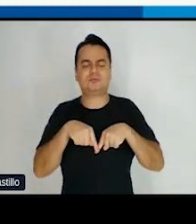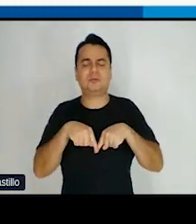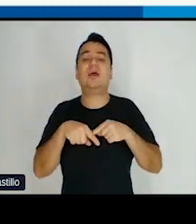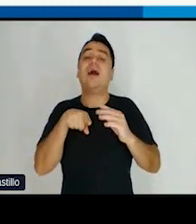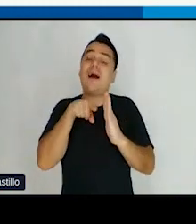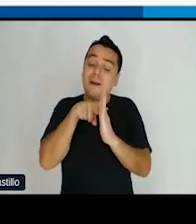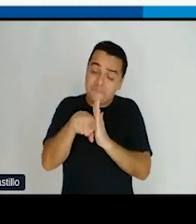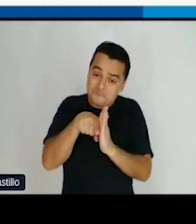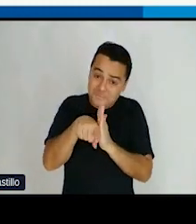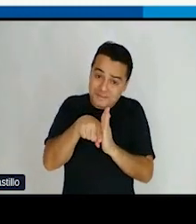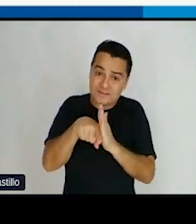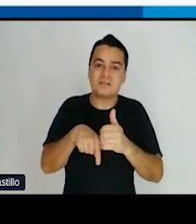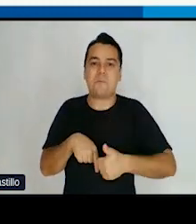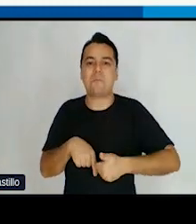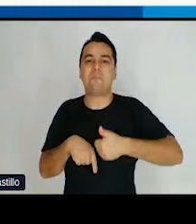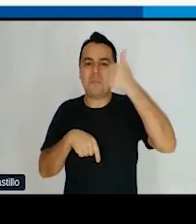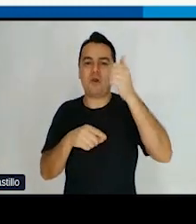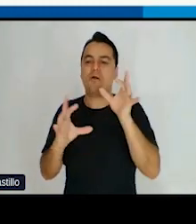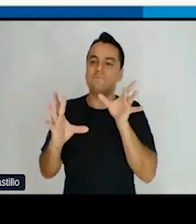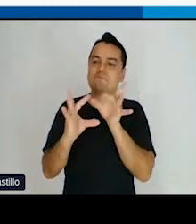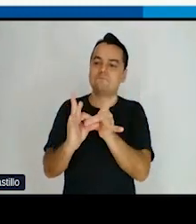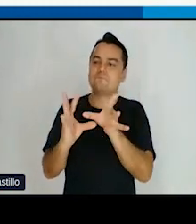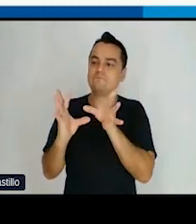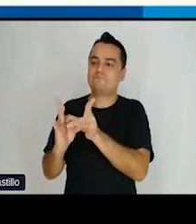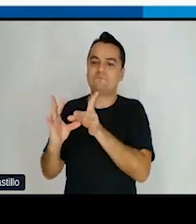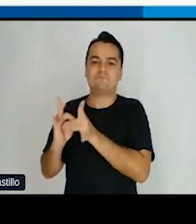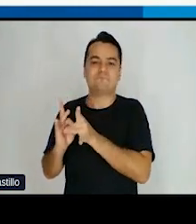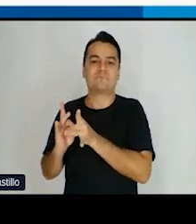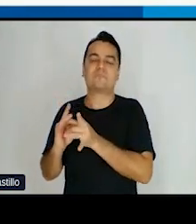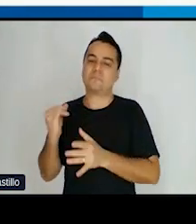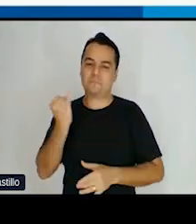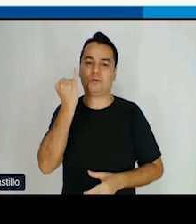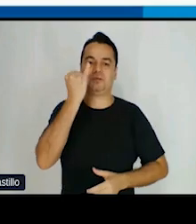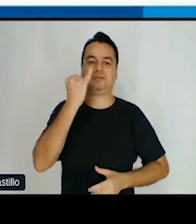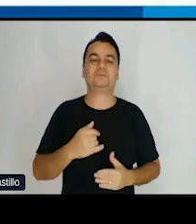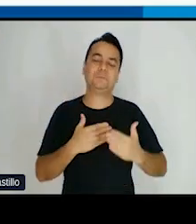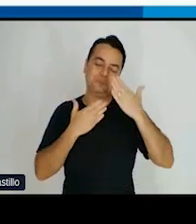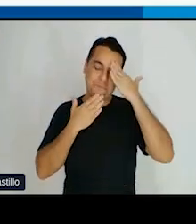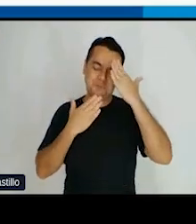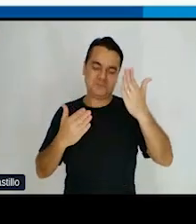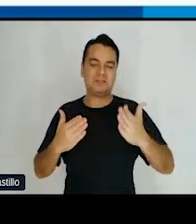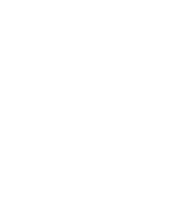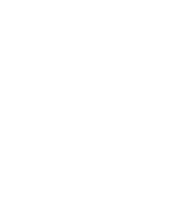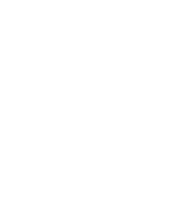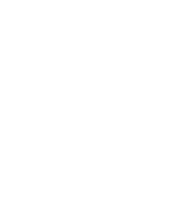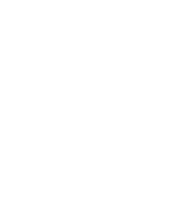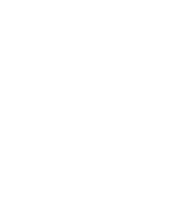ser a melhor ferramenta de aproximação e de entendimento desse público. Muito obrigada.